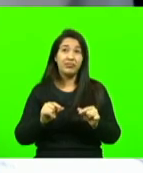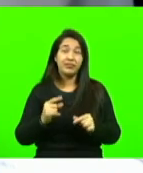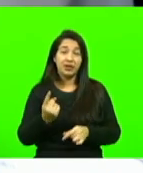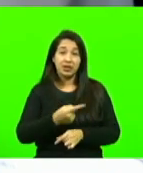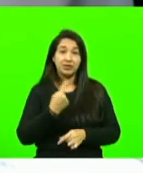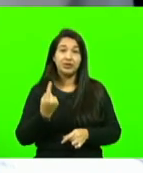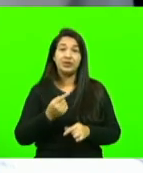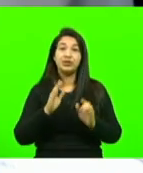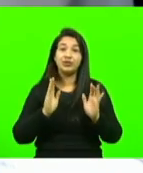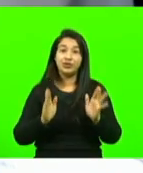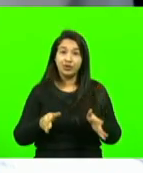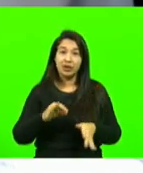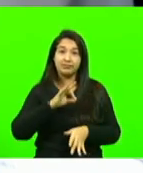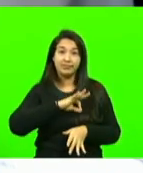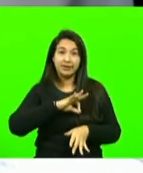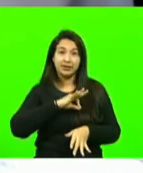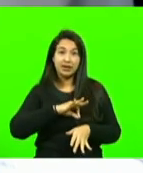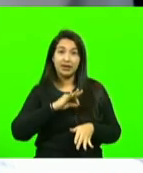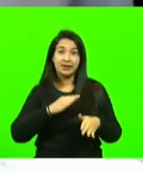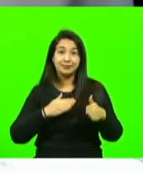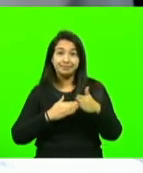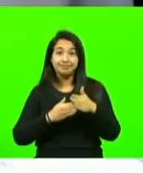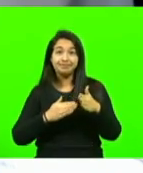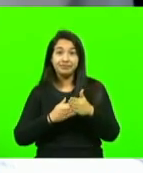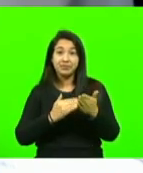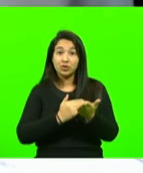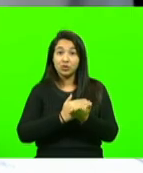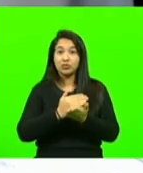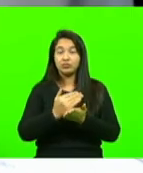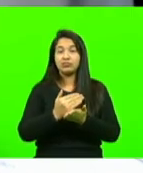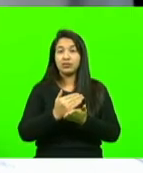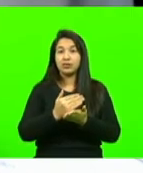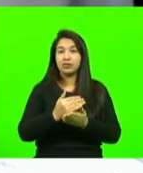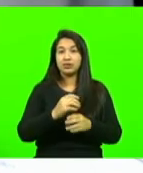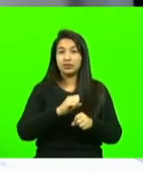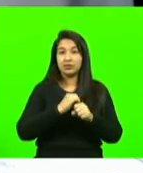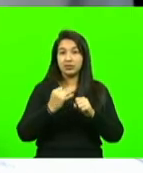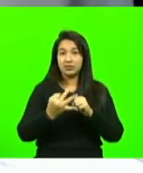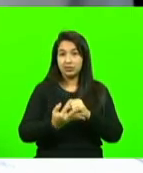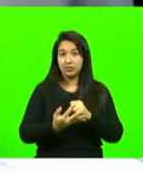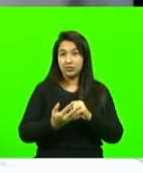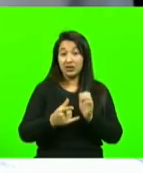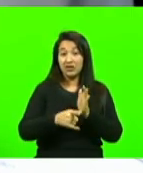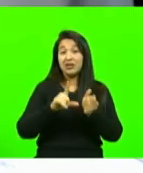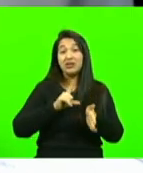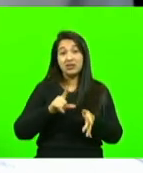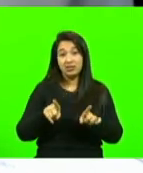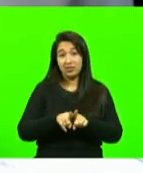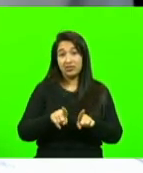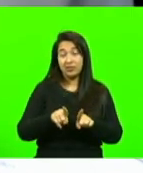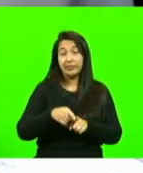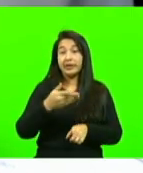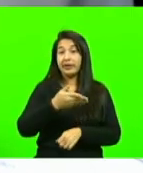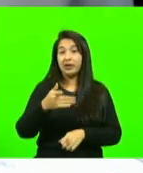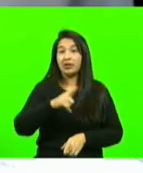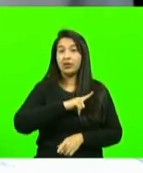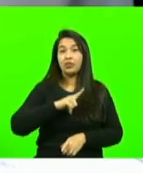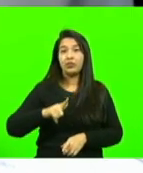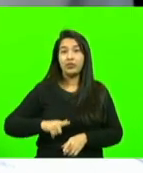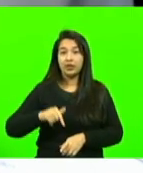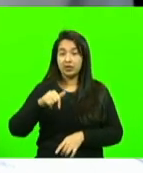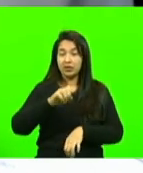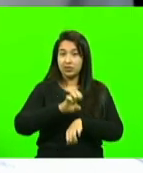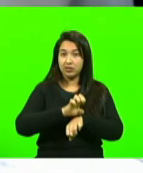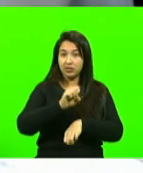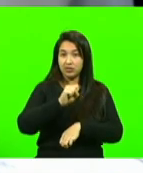com salários congelados desde o início dessa pandemia e muitos antes de antes do início da pandemia porque os governos assim como aqui no Estado de Santa